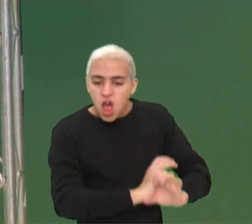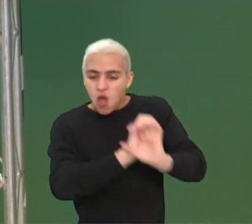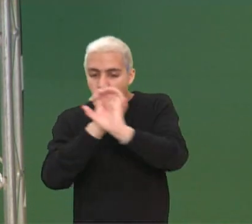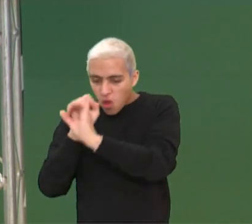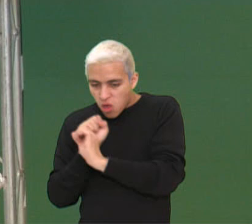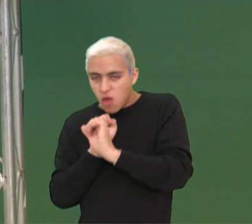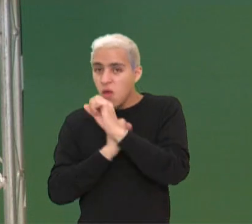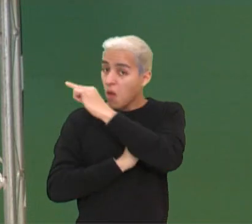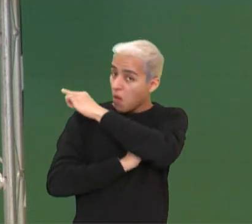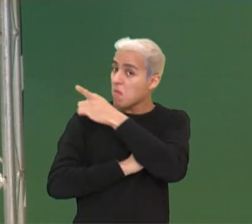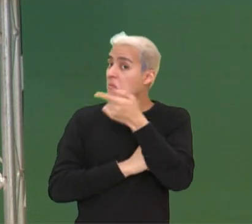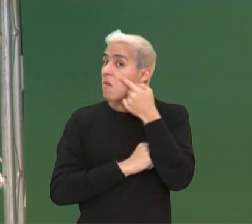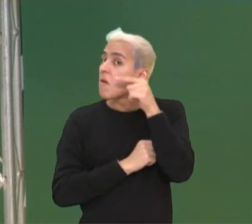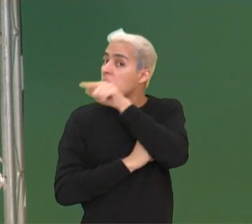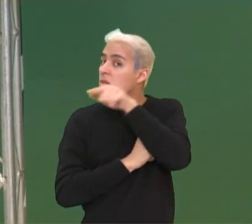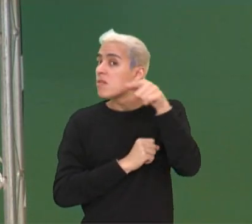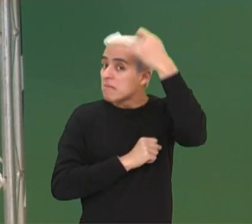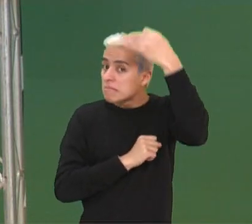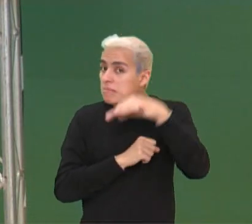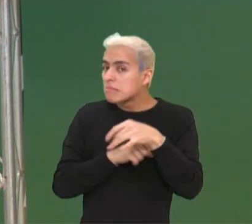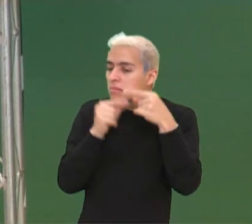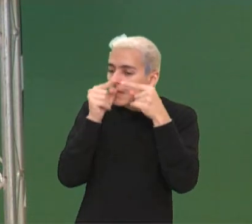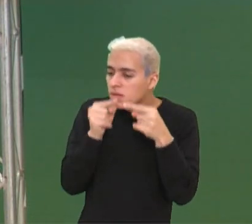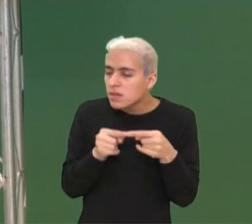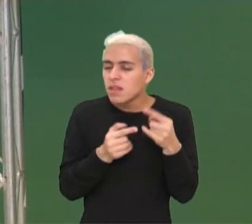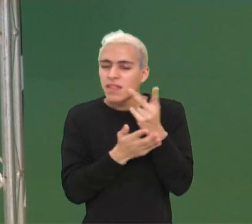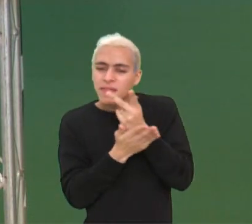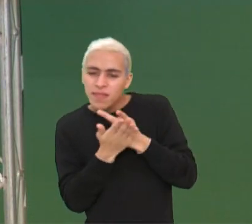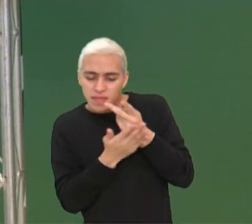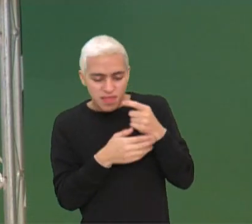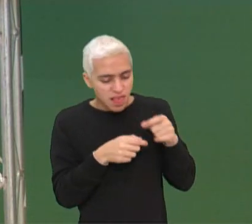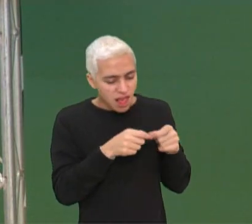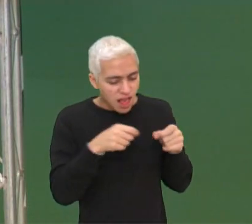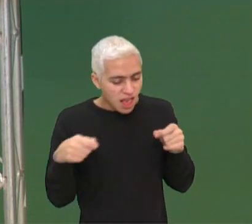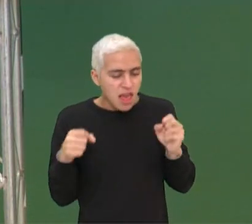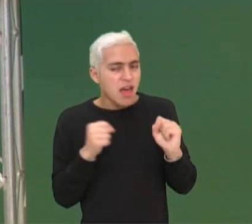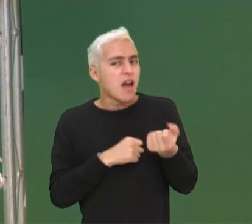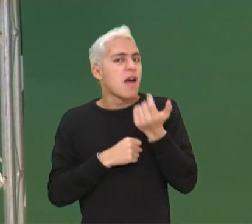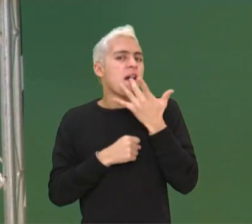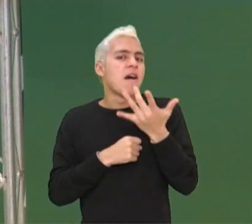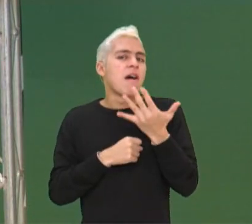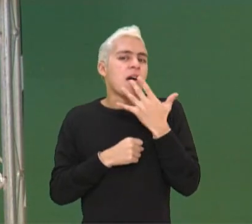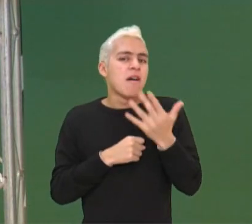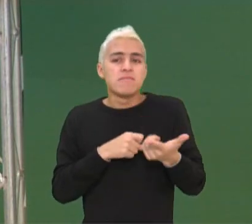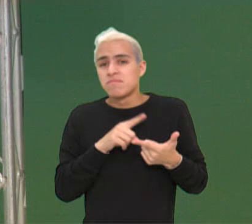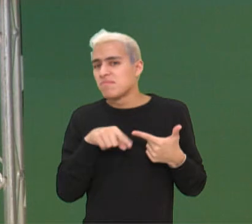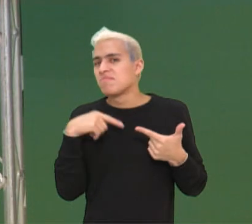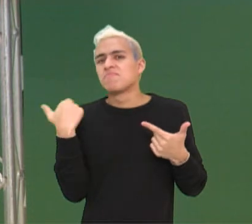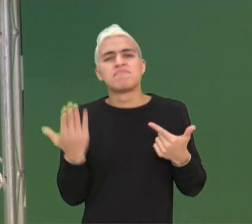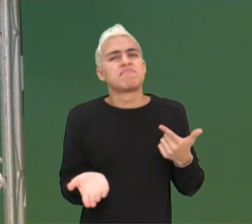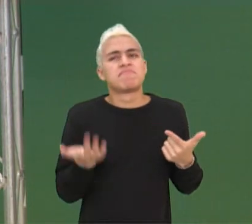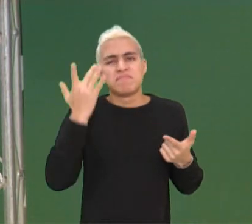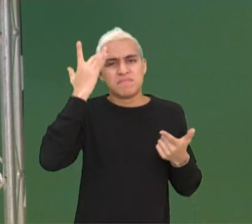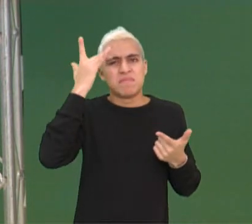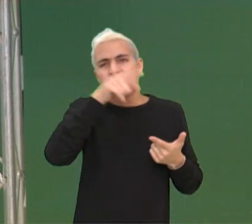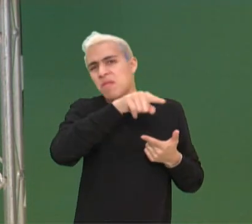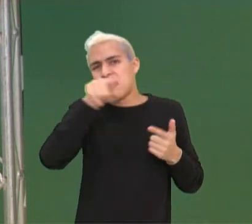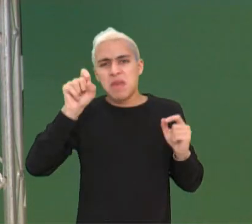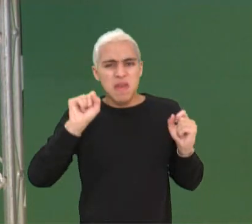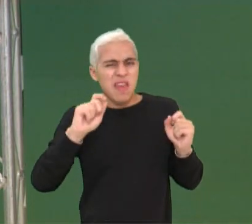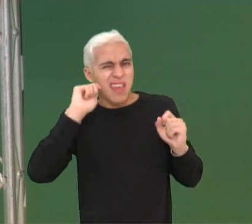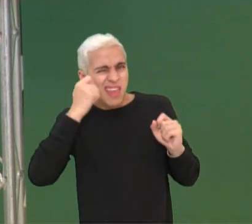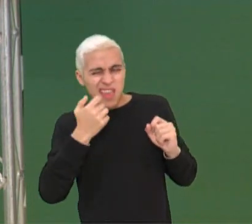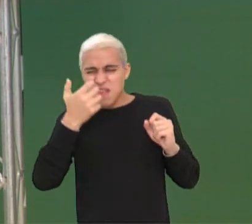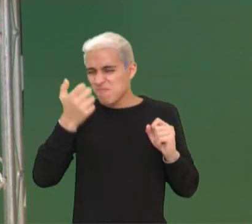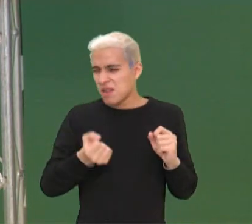quantas casas tem para você não se perder e desenha as pecinhas. Você pode fazer pecinha colorida, fazer pecinhas preta e